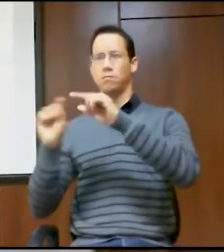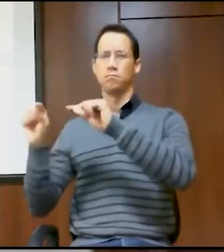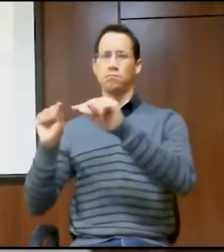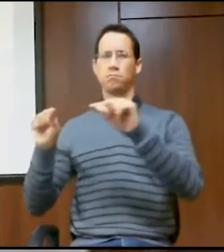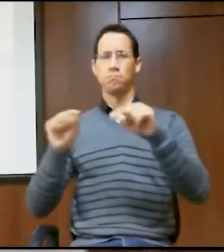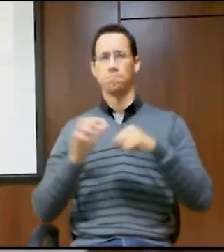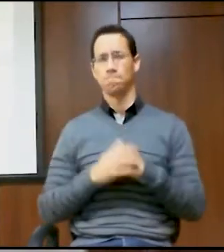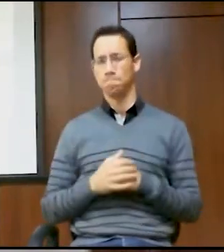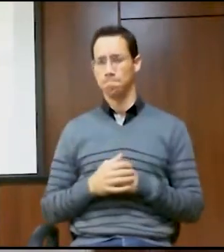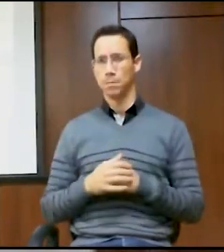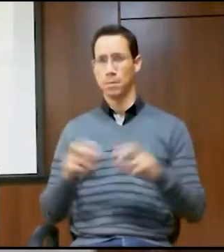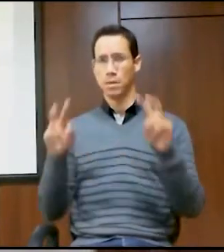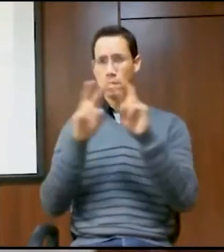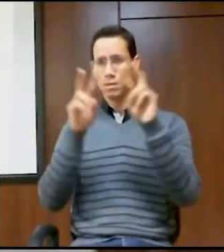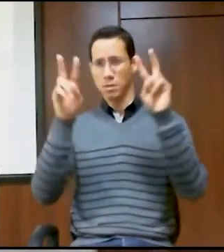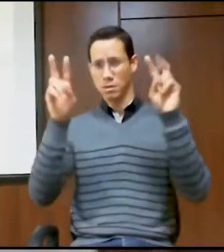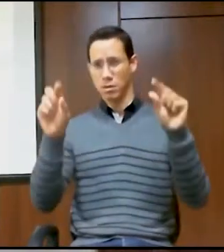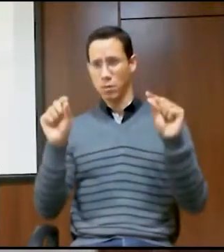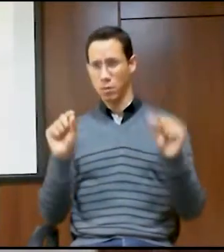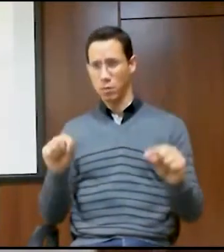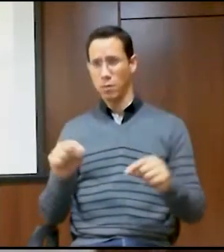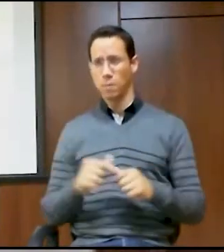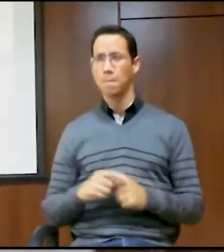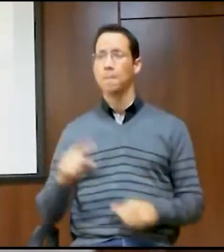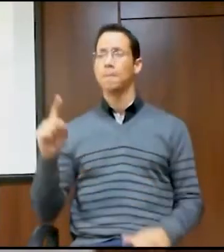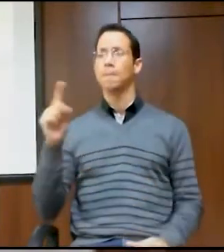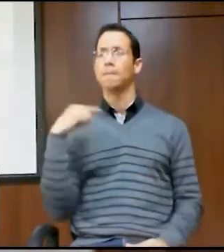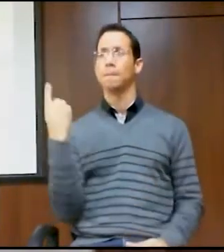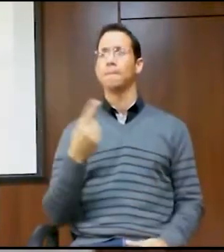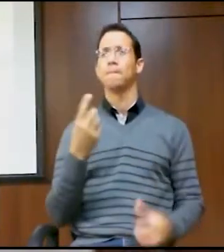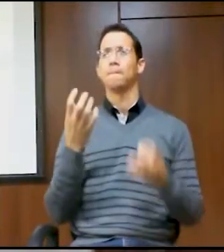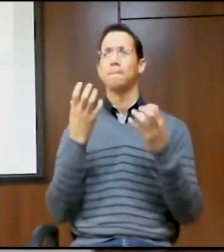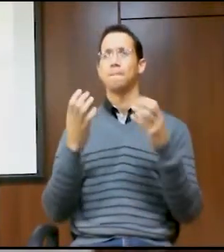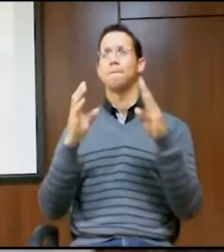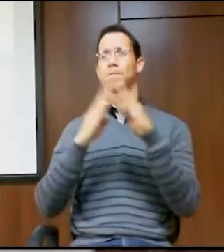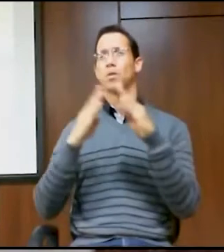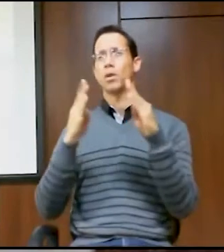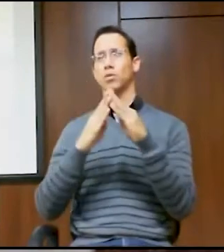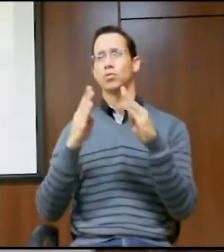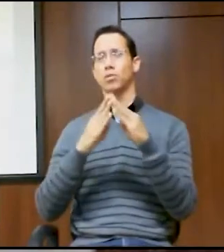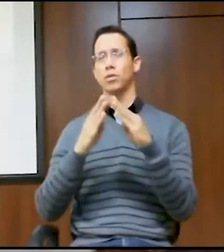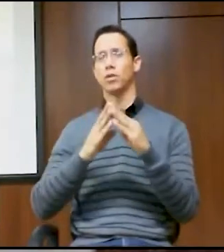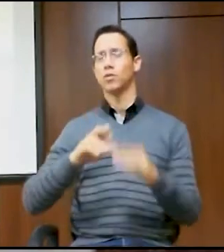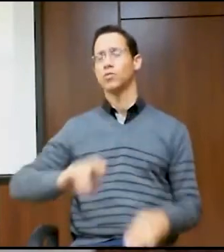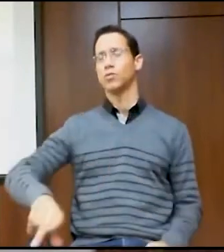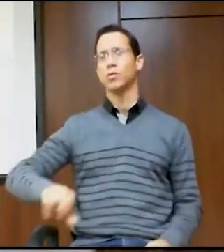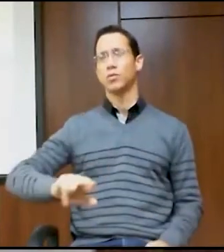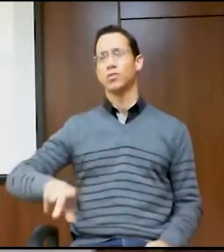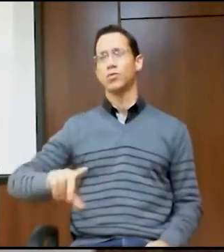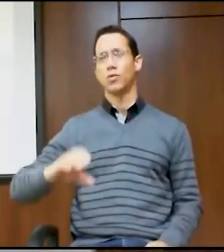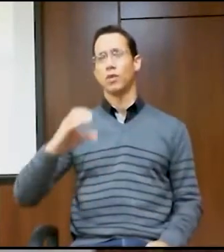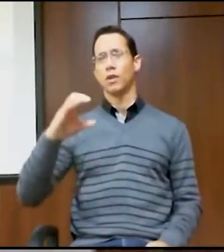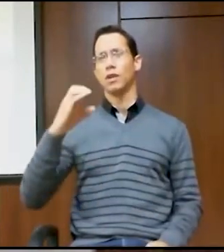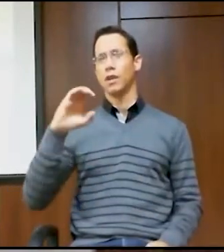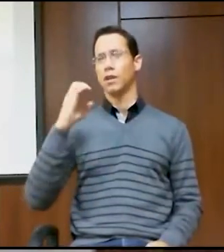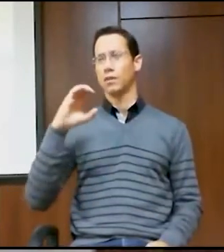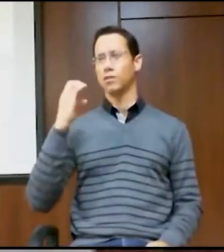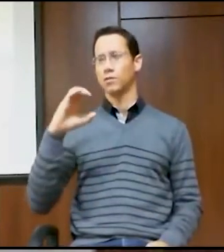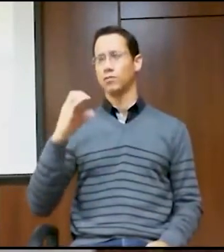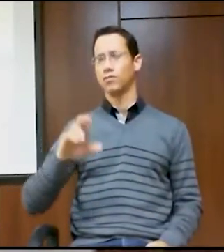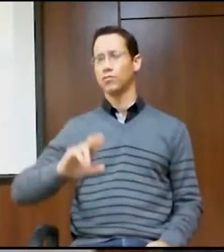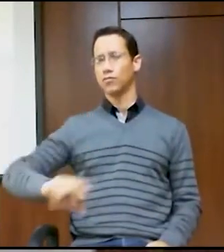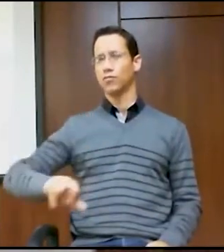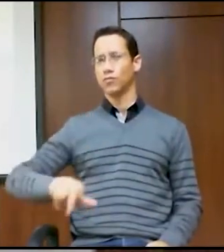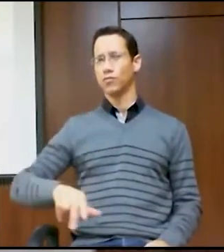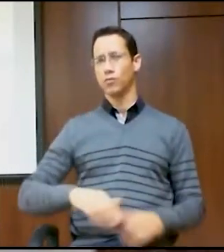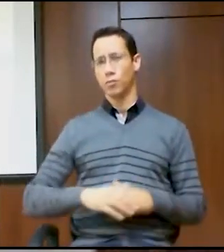de vista é de que nós queremos uma moradia que não seja só via crédito. A grande